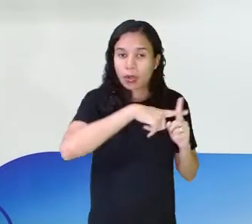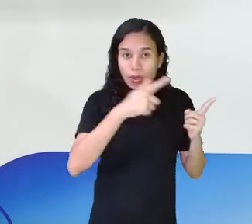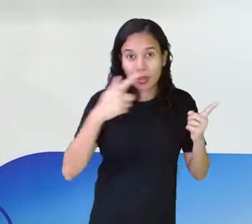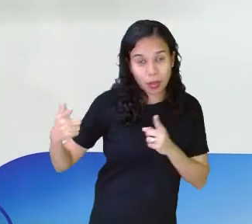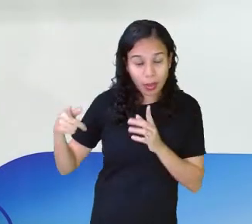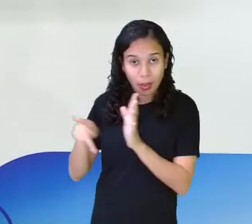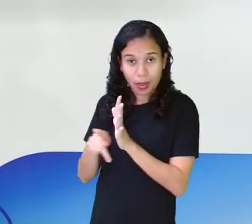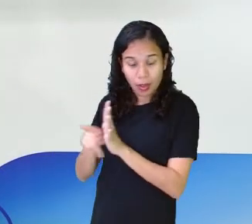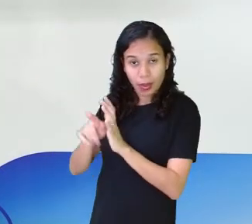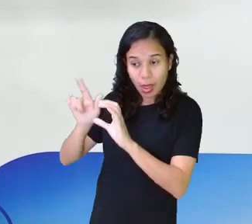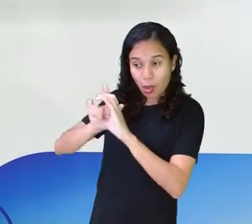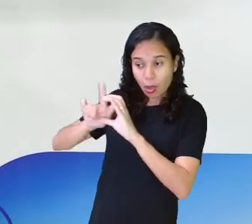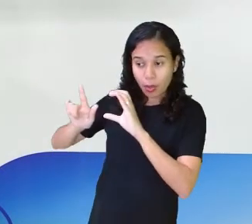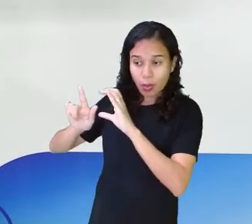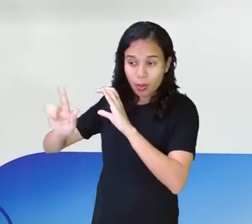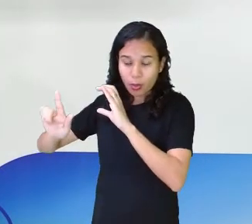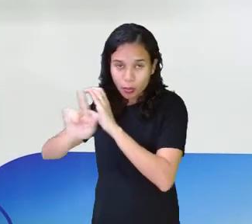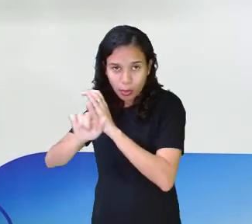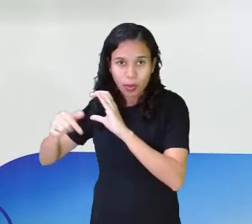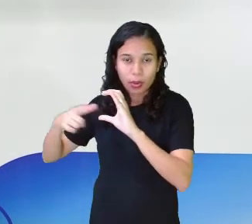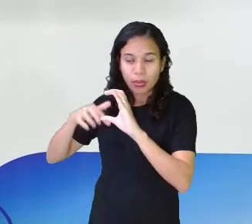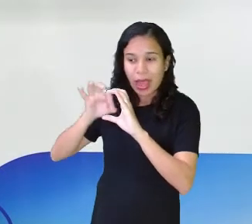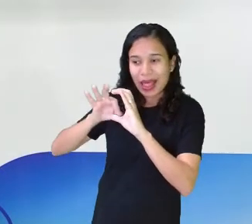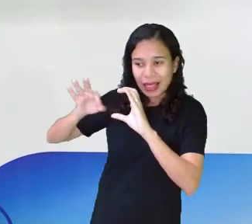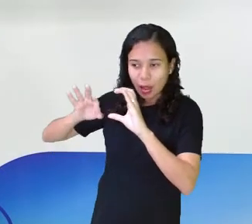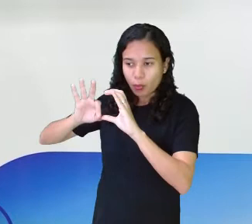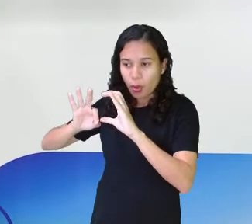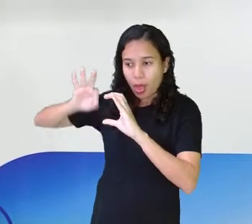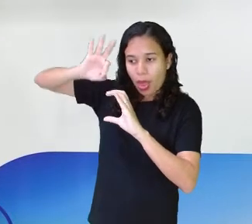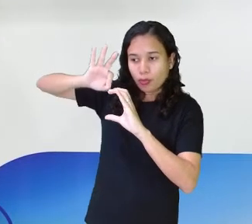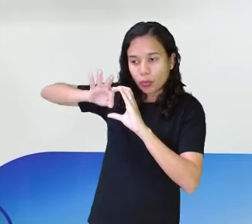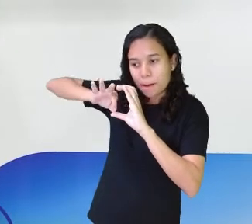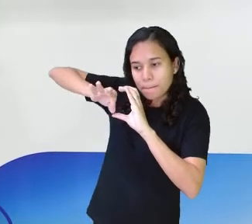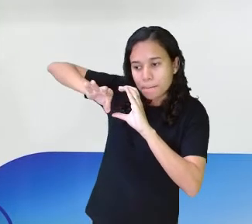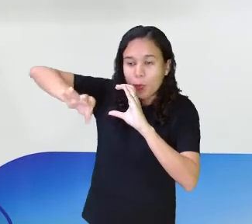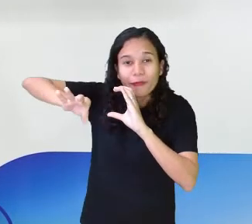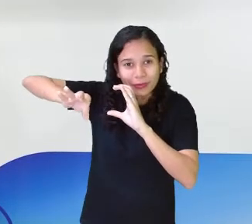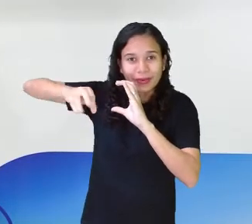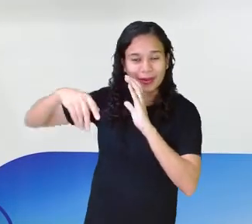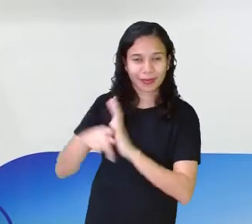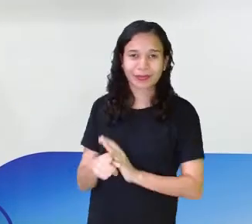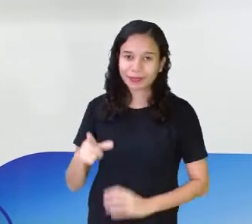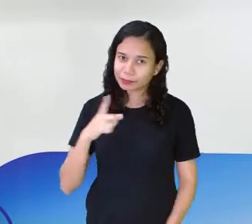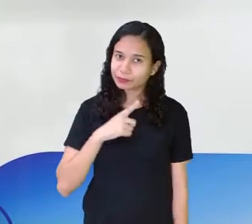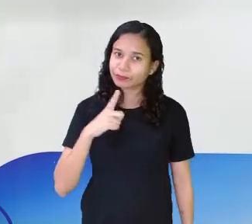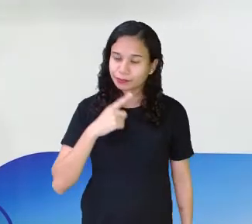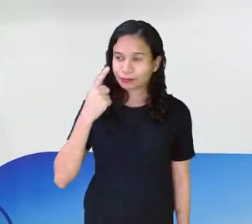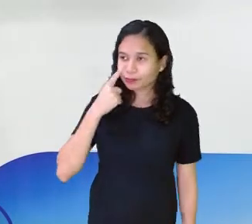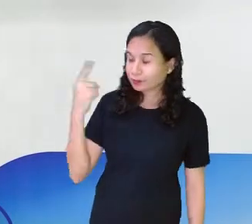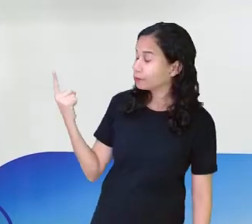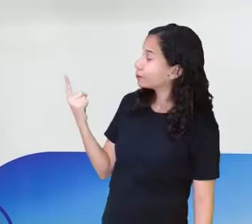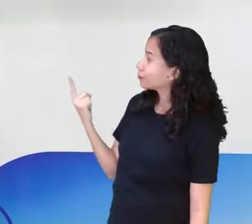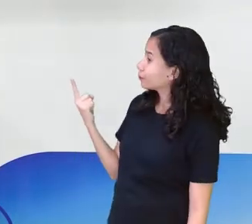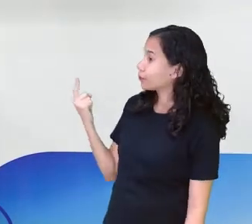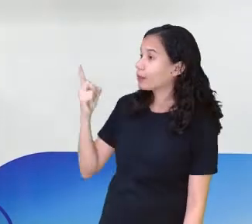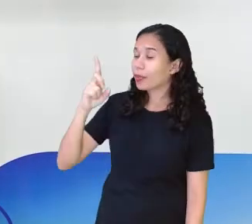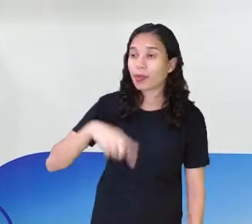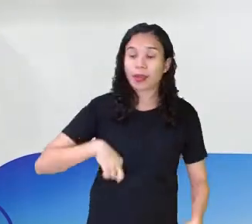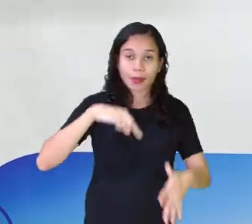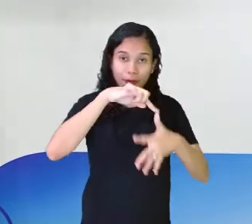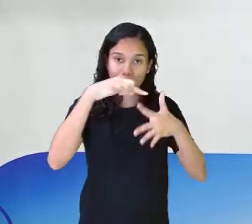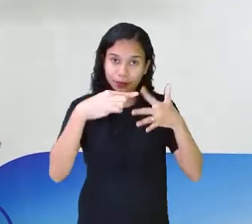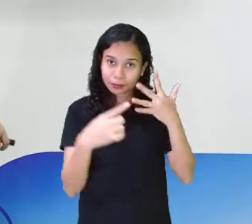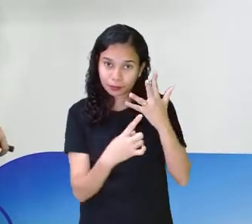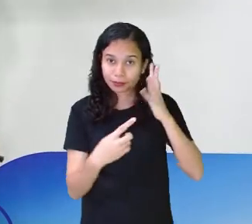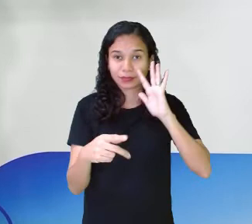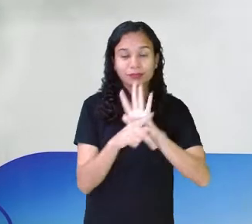meu sólido geométrico, eu tenho largura, altura e profundidade. Volume, por exemplo. E esses daqui são os